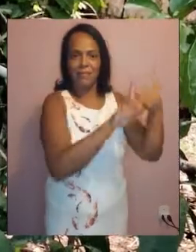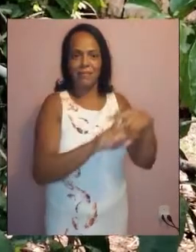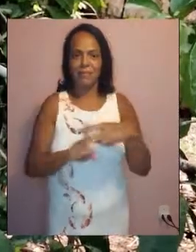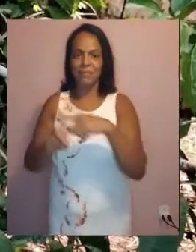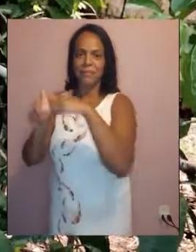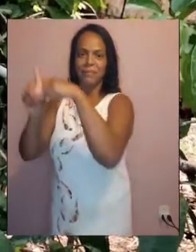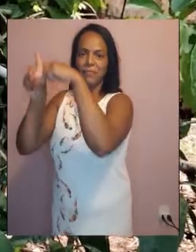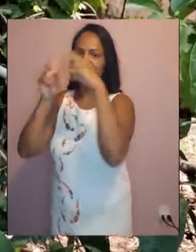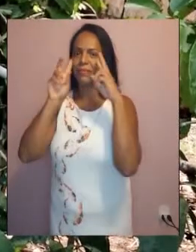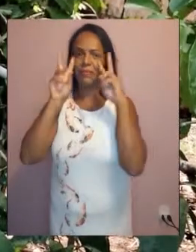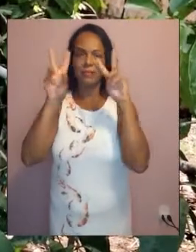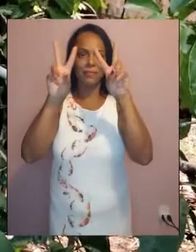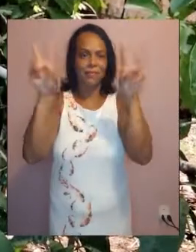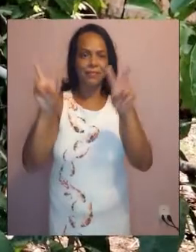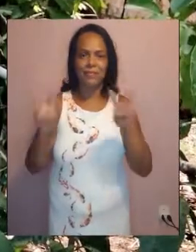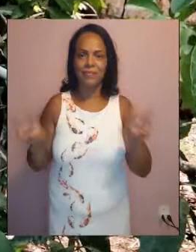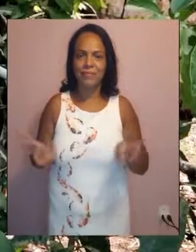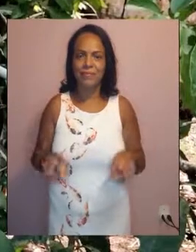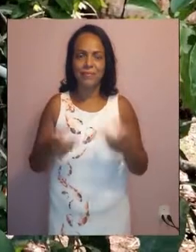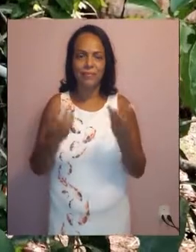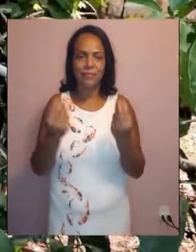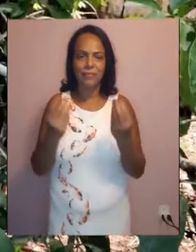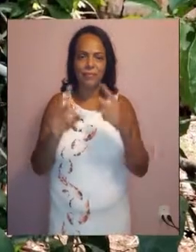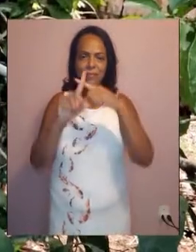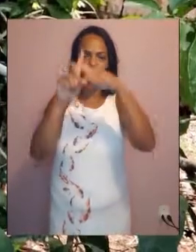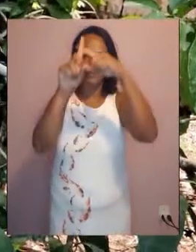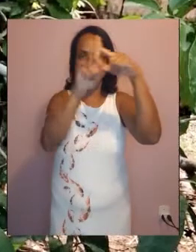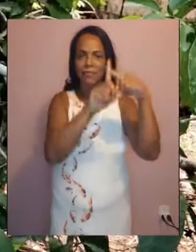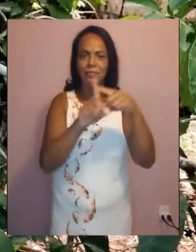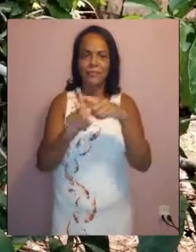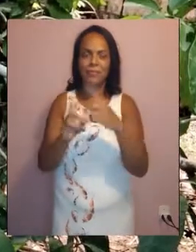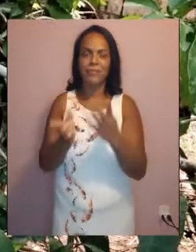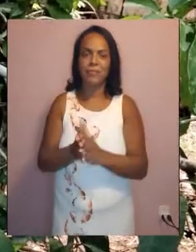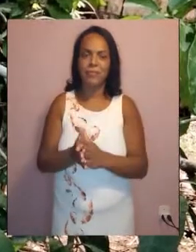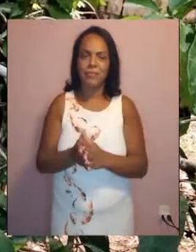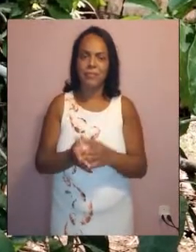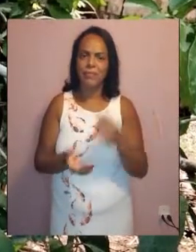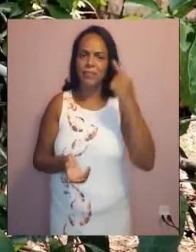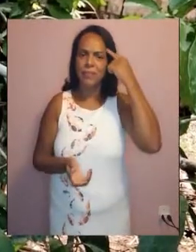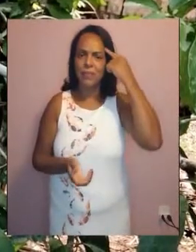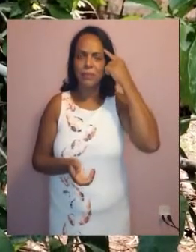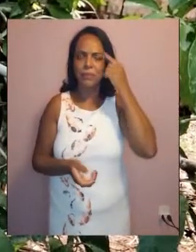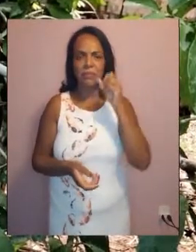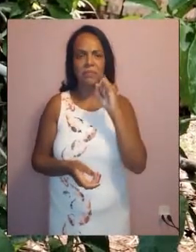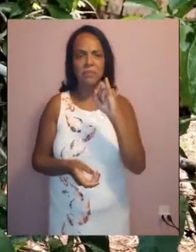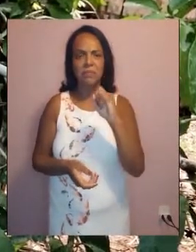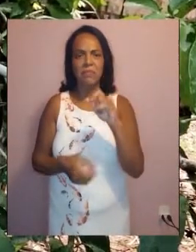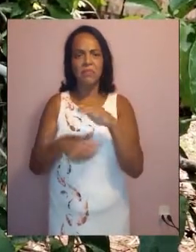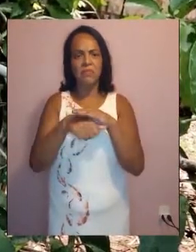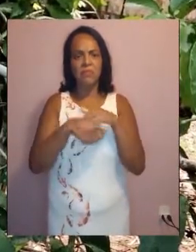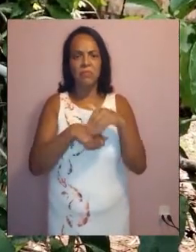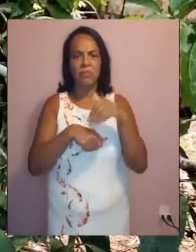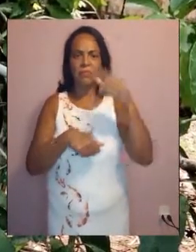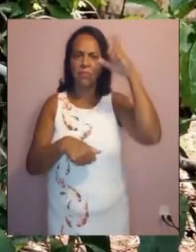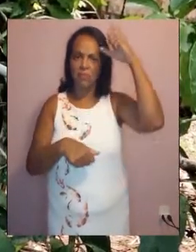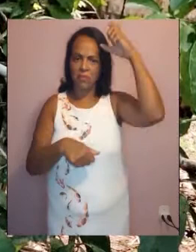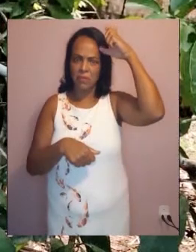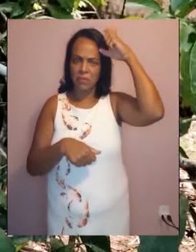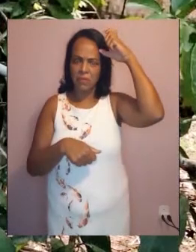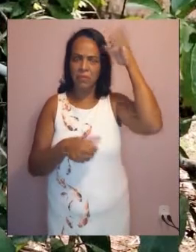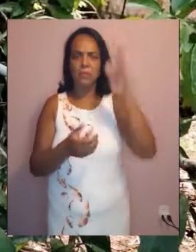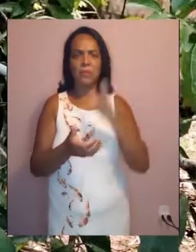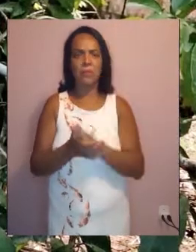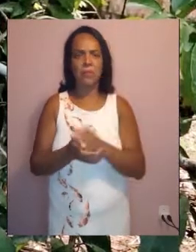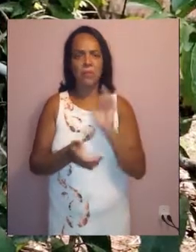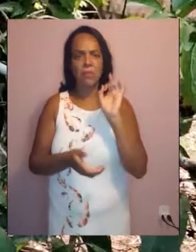Ele disse: rapaz, se eu chamo por ele e só me aparece cruz, eu ouço falar que o